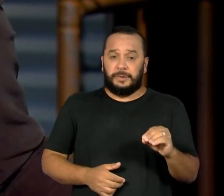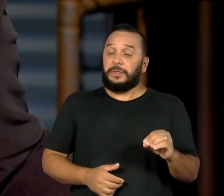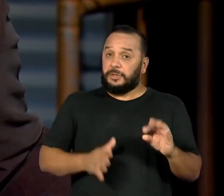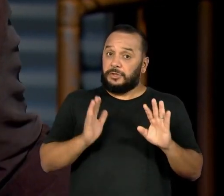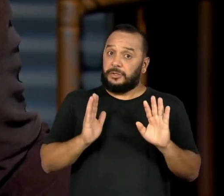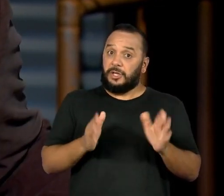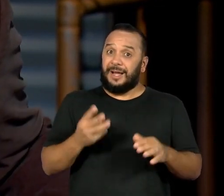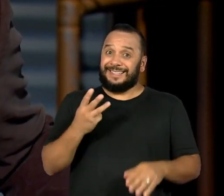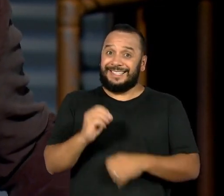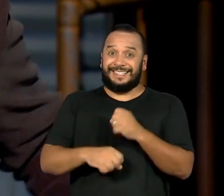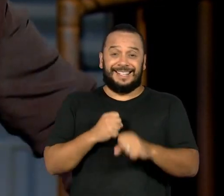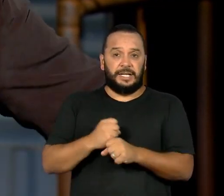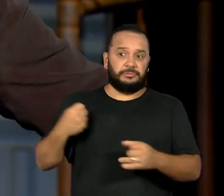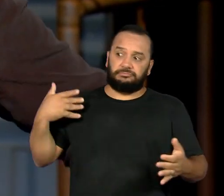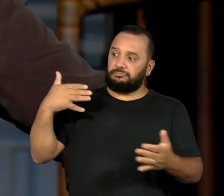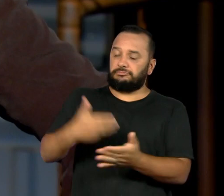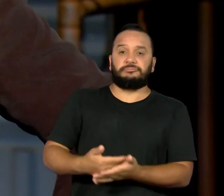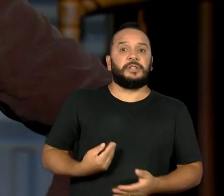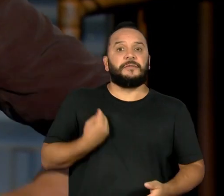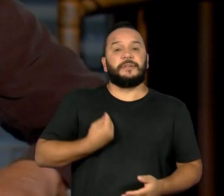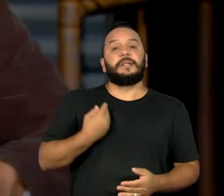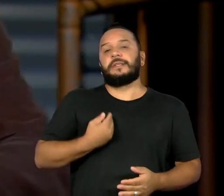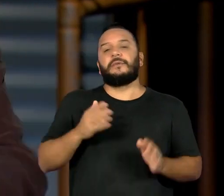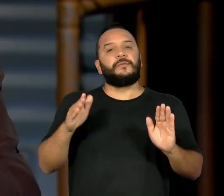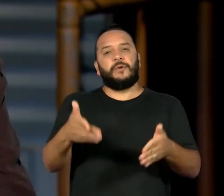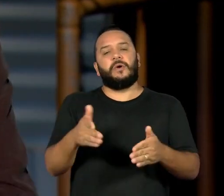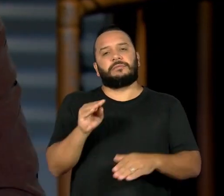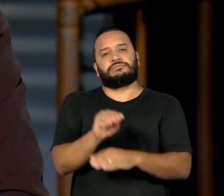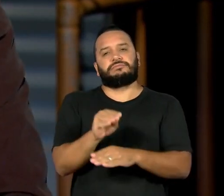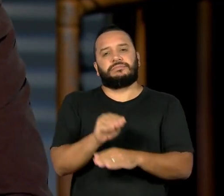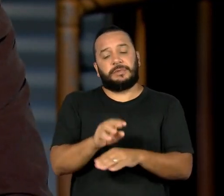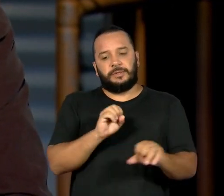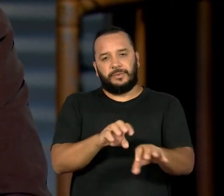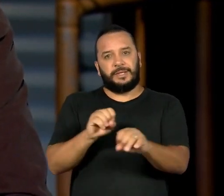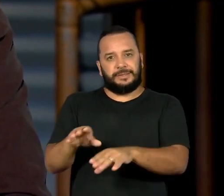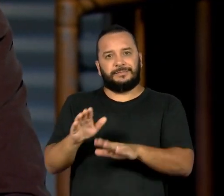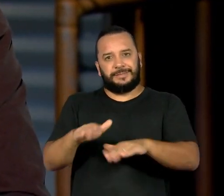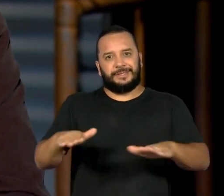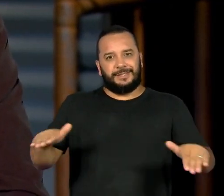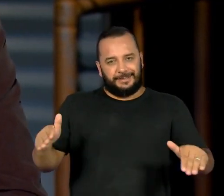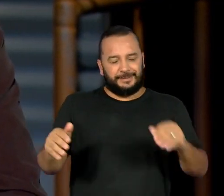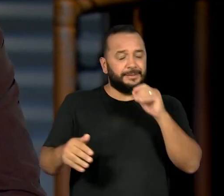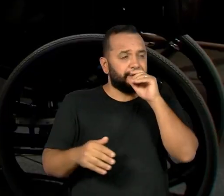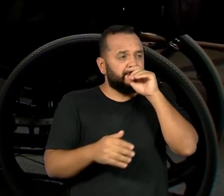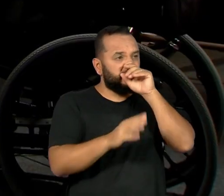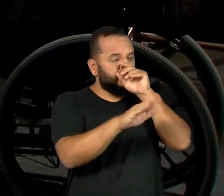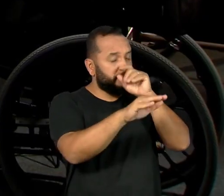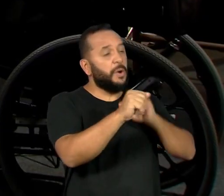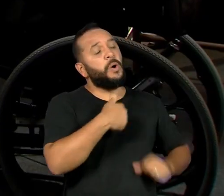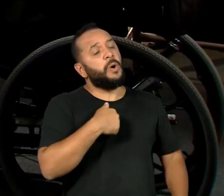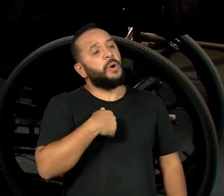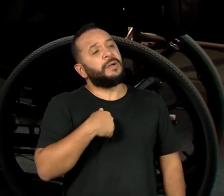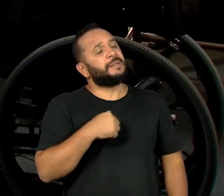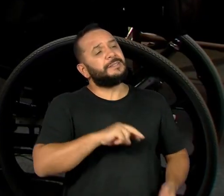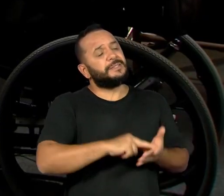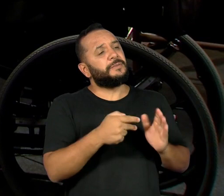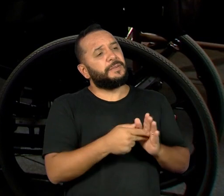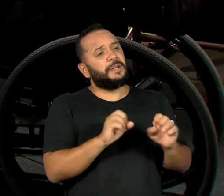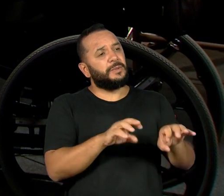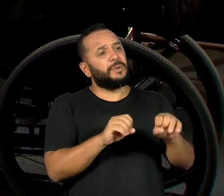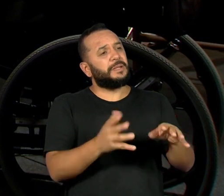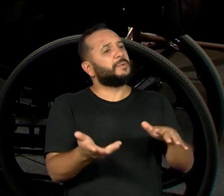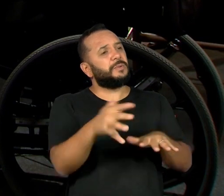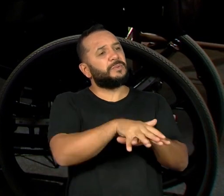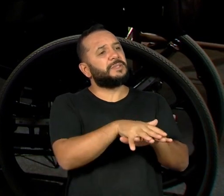últimos 30 anos da vida dele à educação inclusiva. O Rodrigo, o que significa